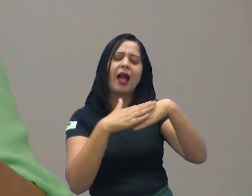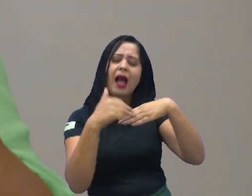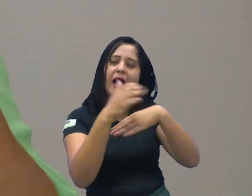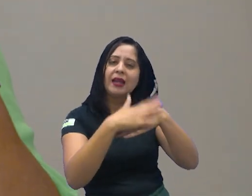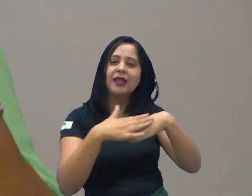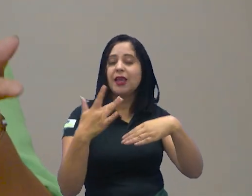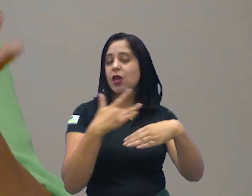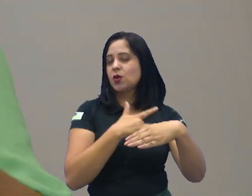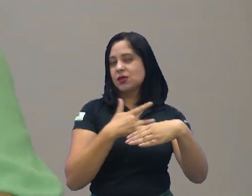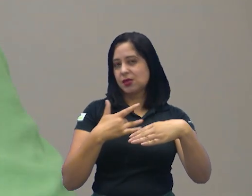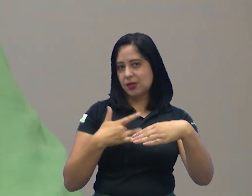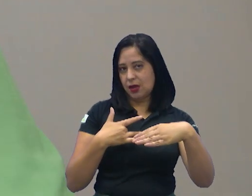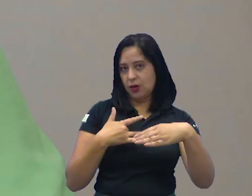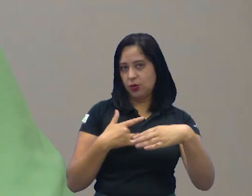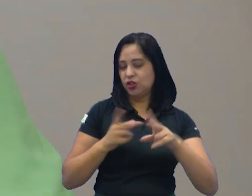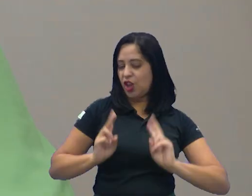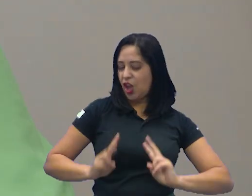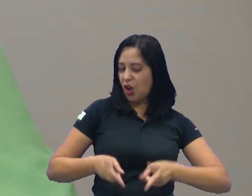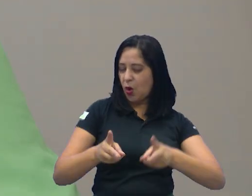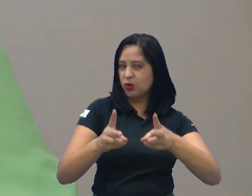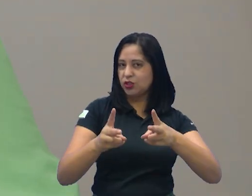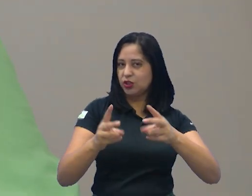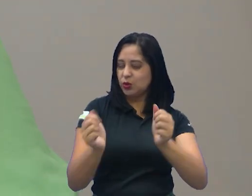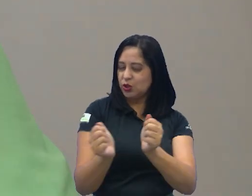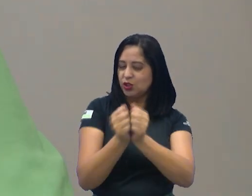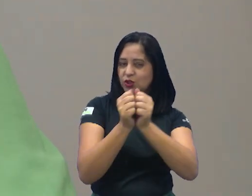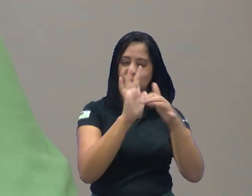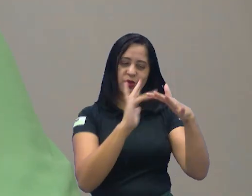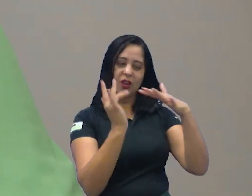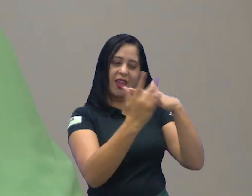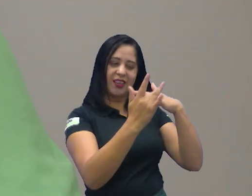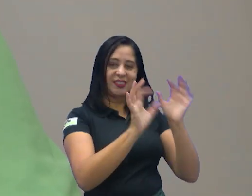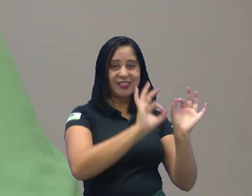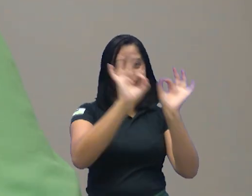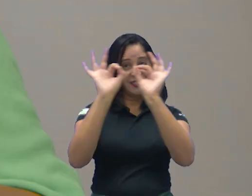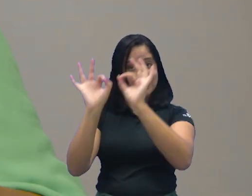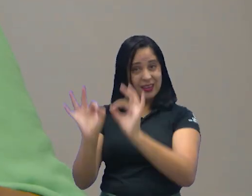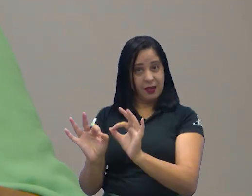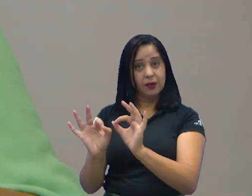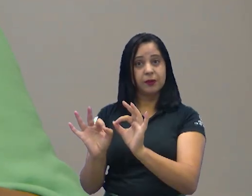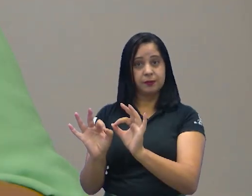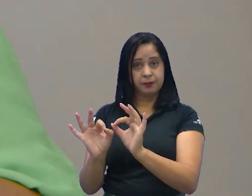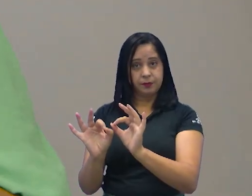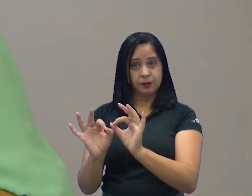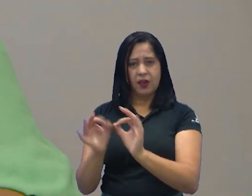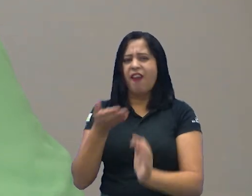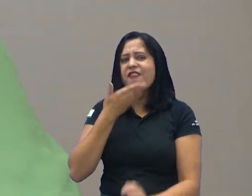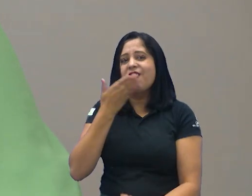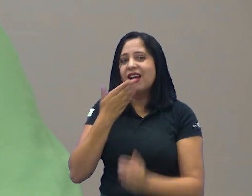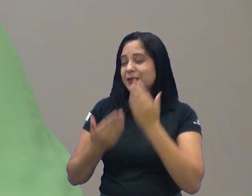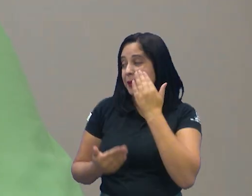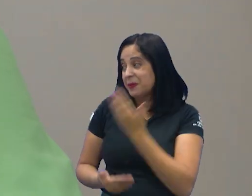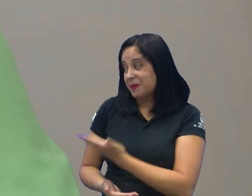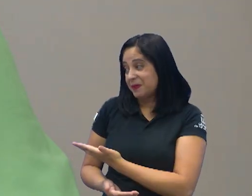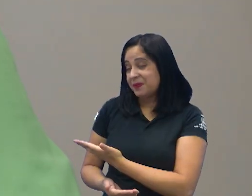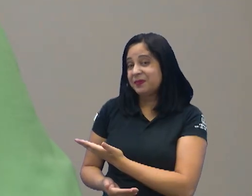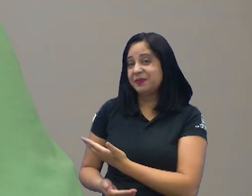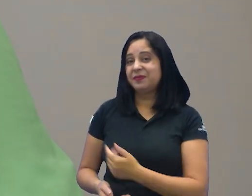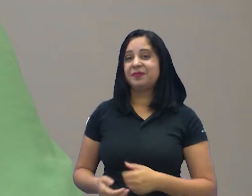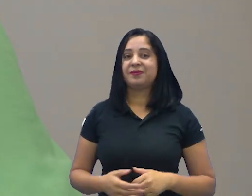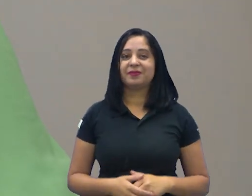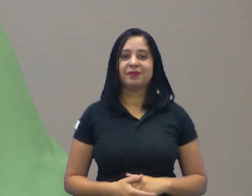propósito. E continue com a gente por meio das nossas redes sociais. Sempre faço convite para você, o endereço está facinho, aparecendo aqui, na tela da sua